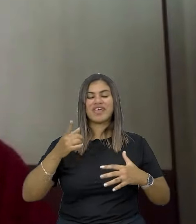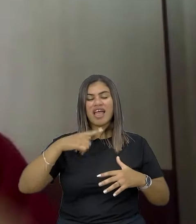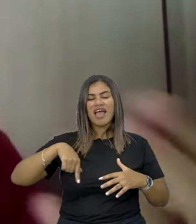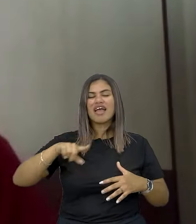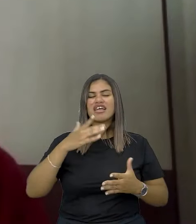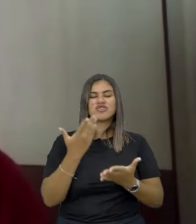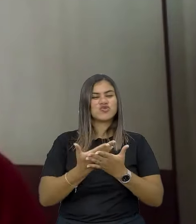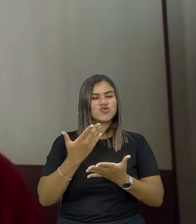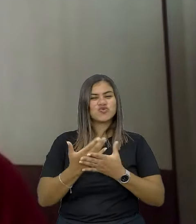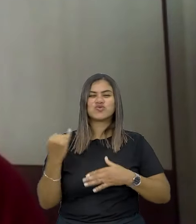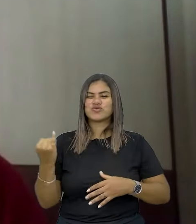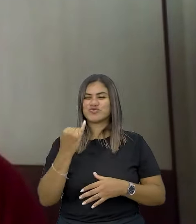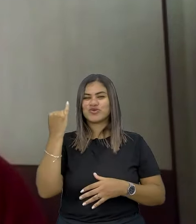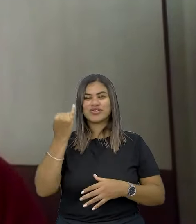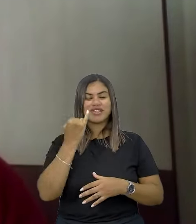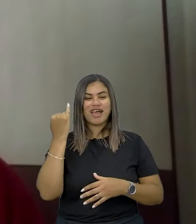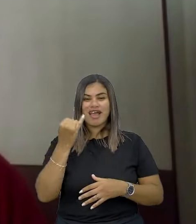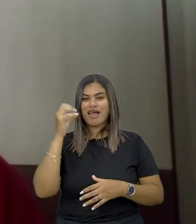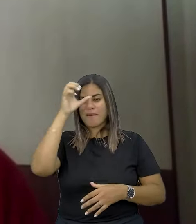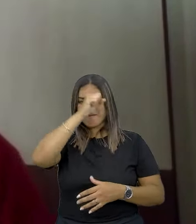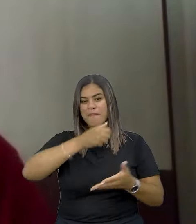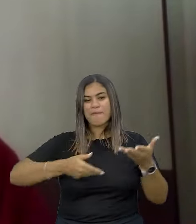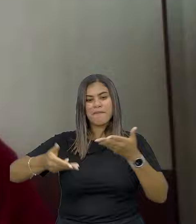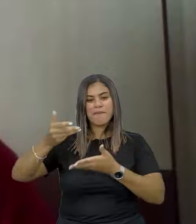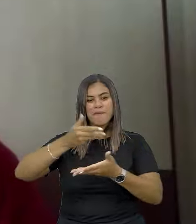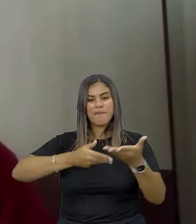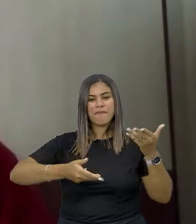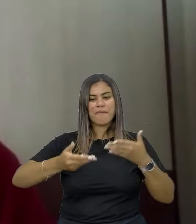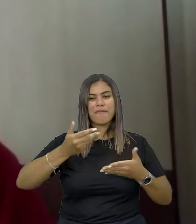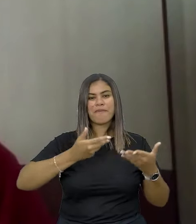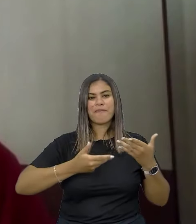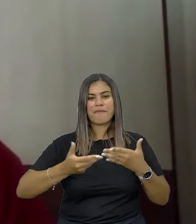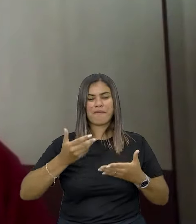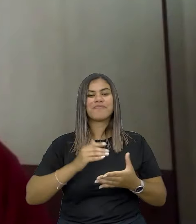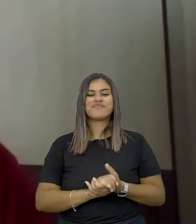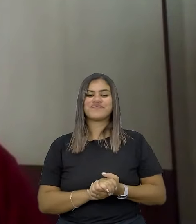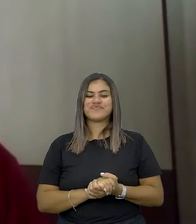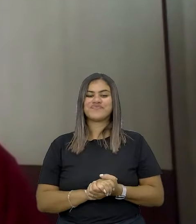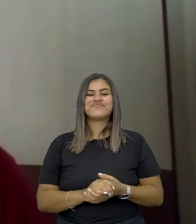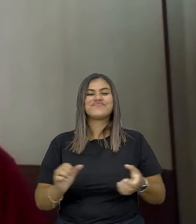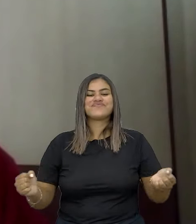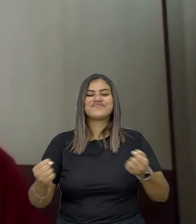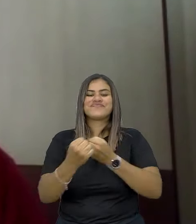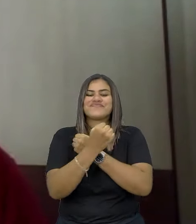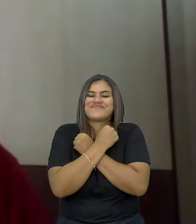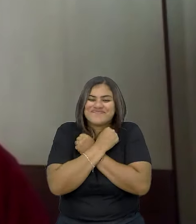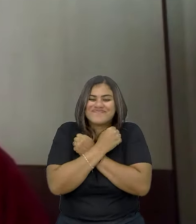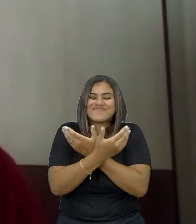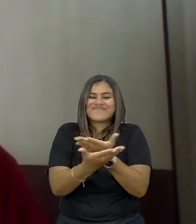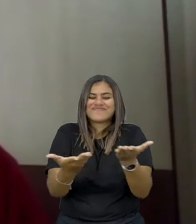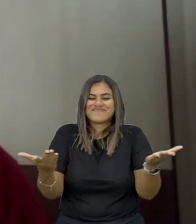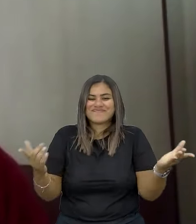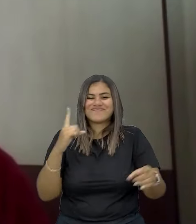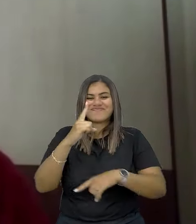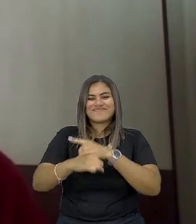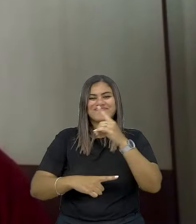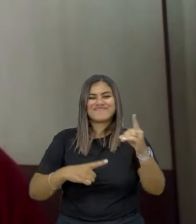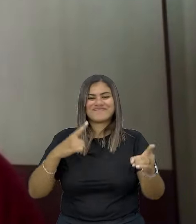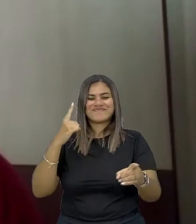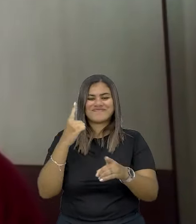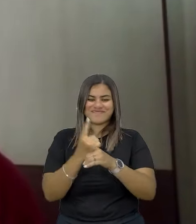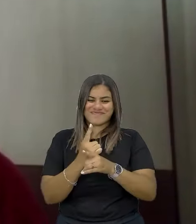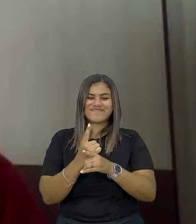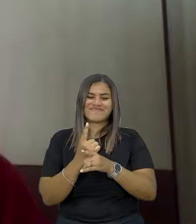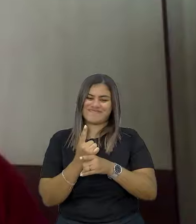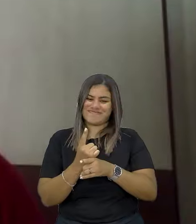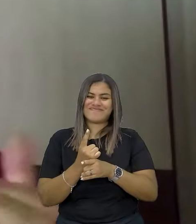estudando, compartilhar esses conhecimentos para tornar cada vez mais rica a nossa participação. Um grande abraço para vocês, até daqui a 15 dias, a